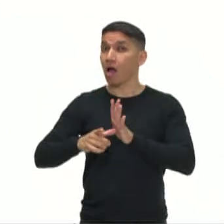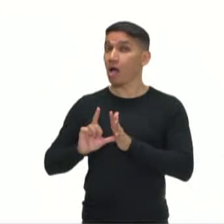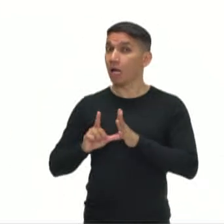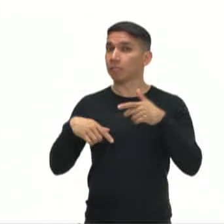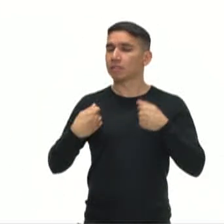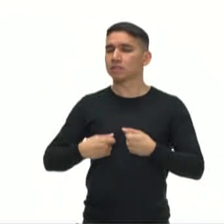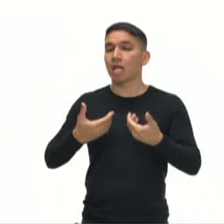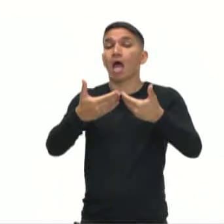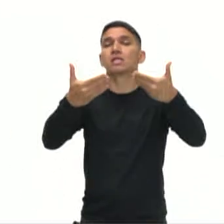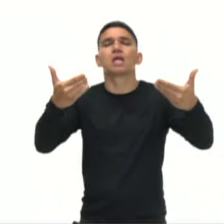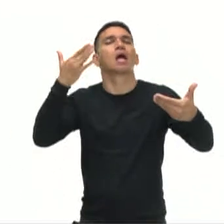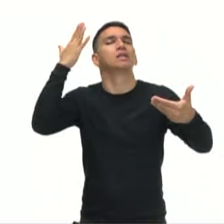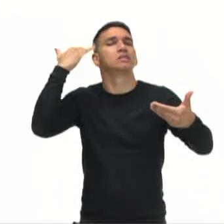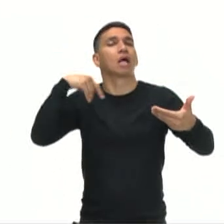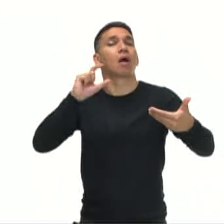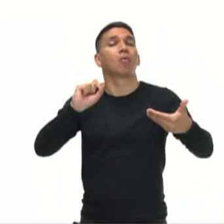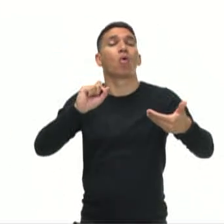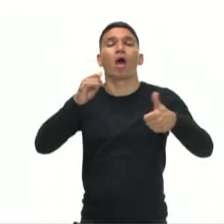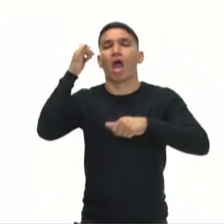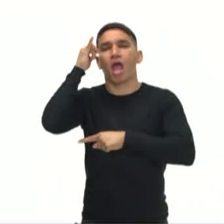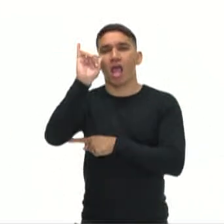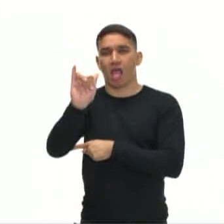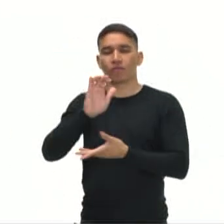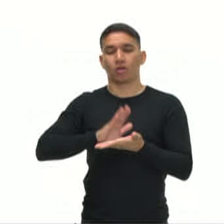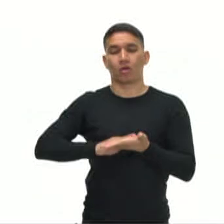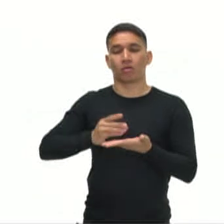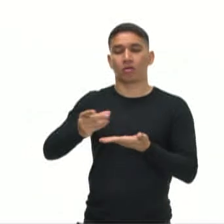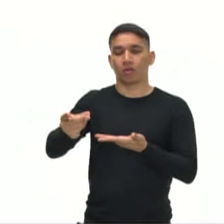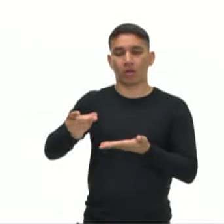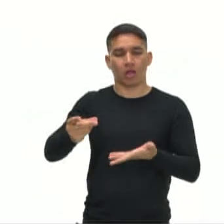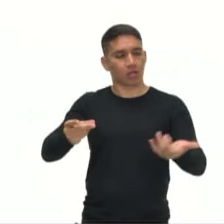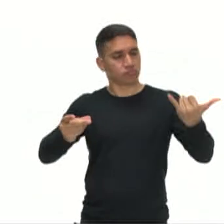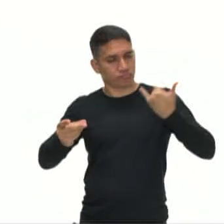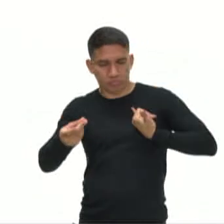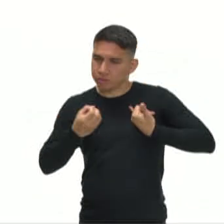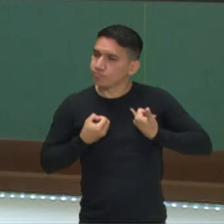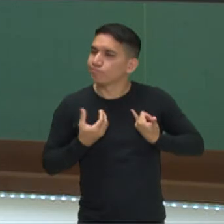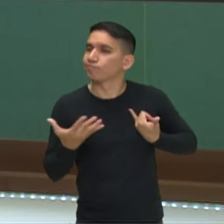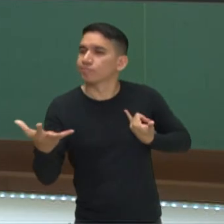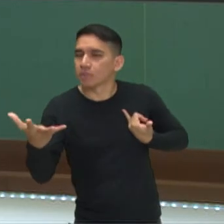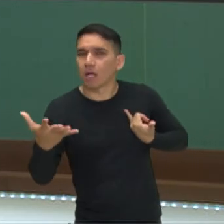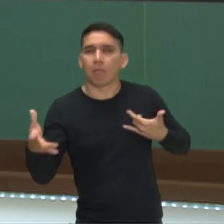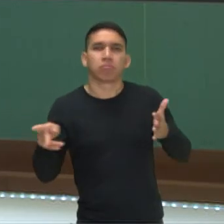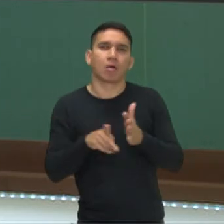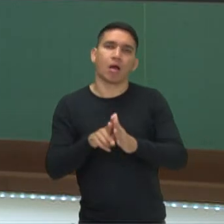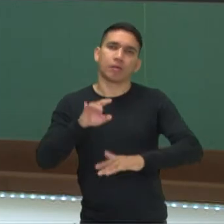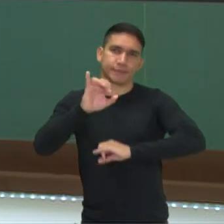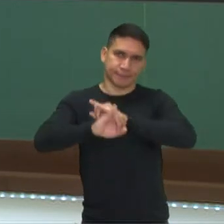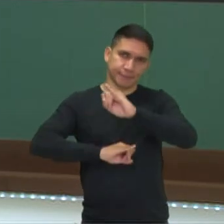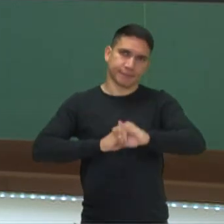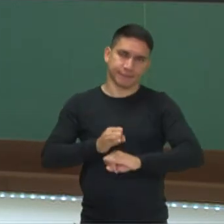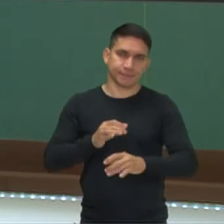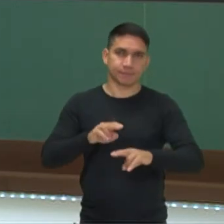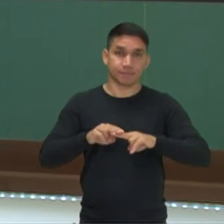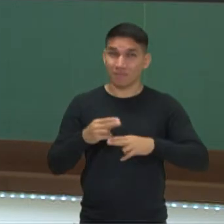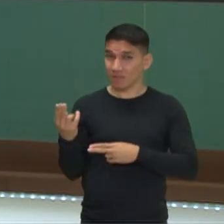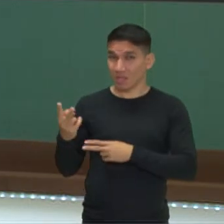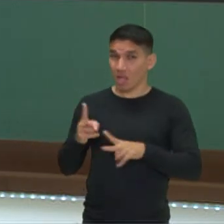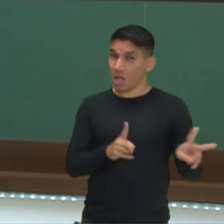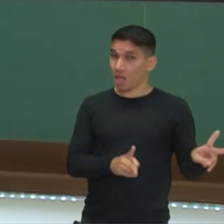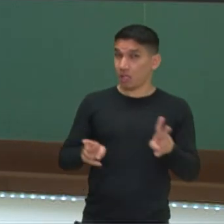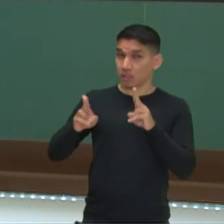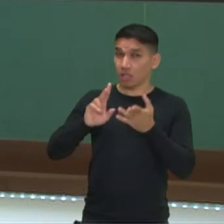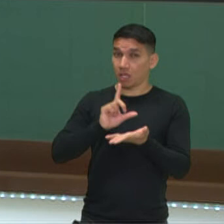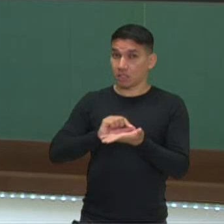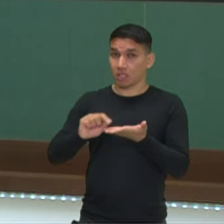discernimento para não reproduzir o senso comum viralizado na internet. Então aqui, esse artigo